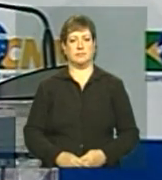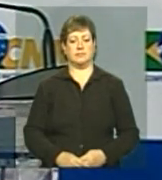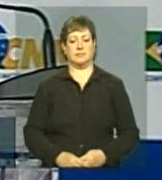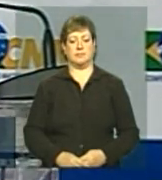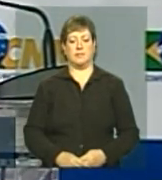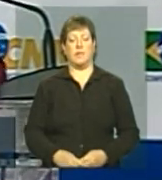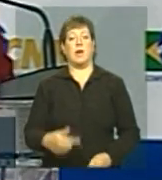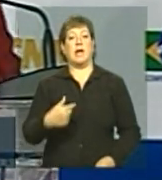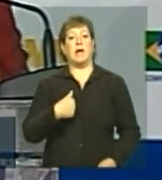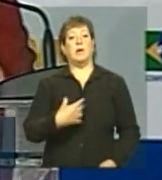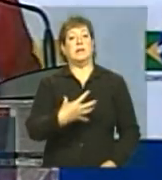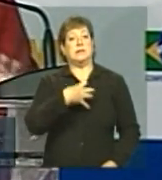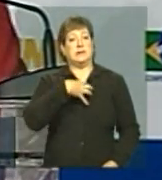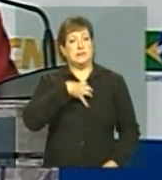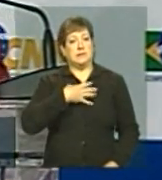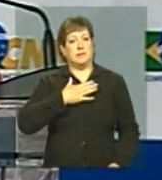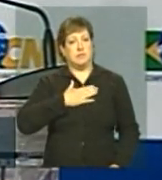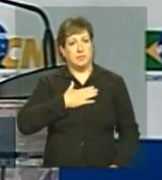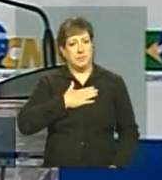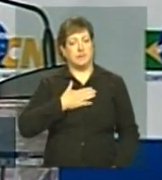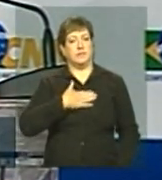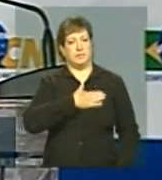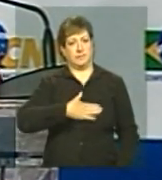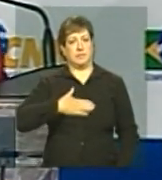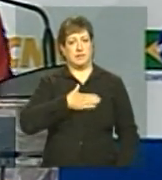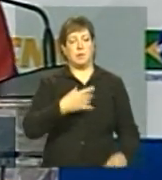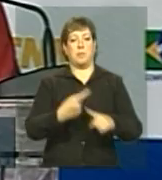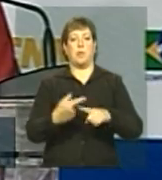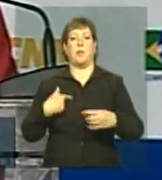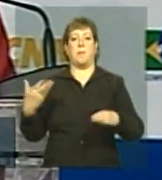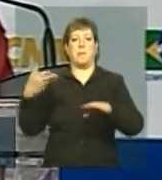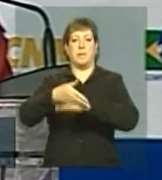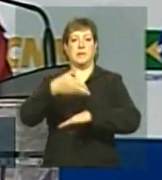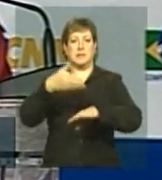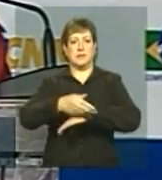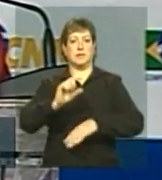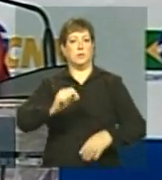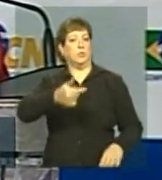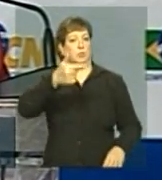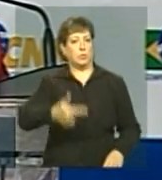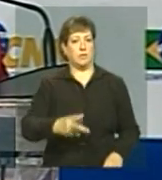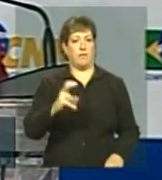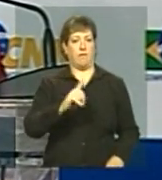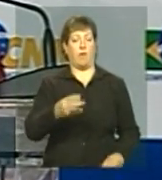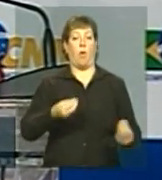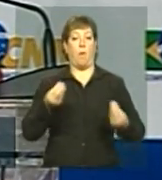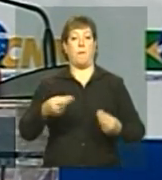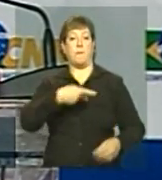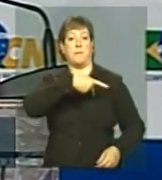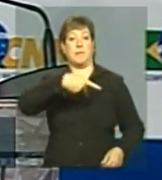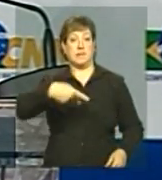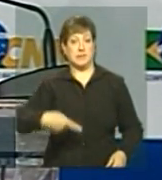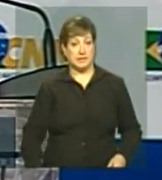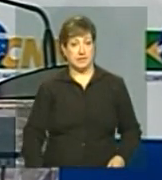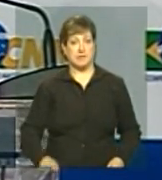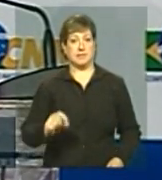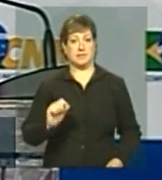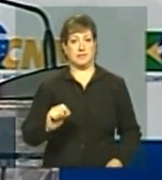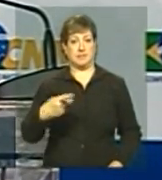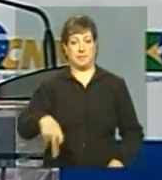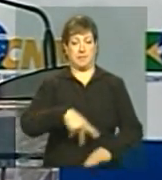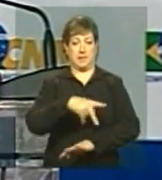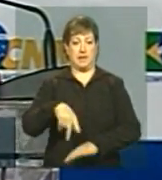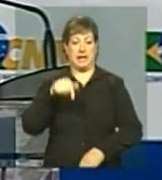sinto-me honrada por participar pela segunda vez como Presidenta da República, dessa marcha em defesa